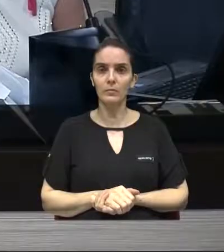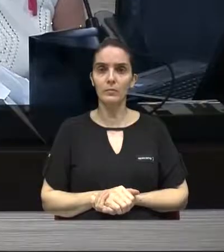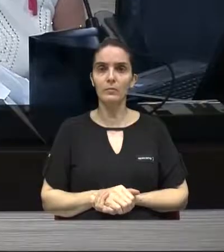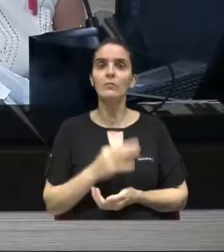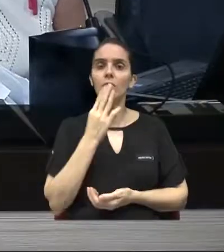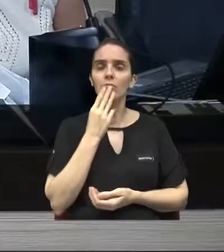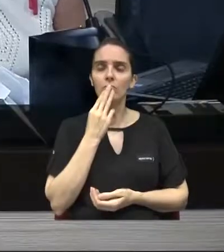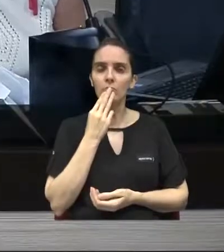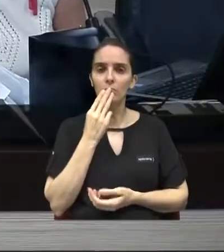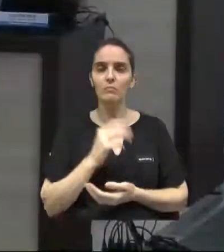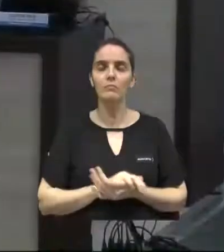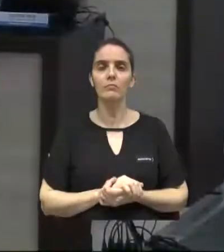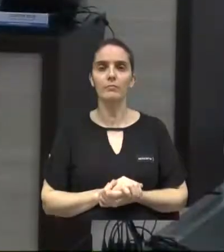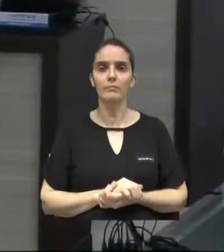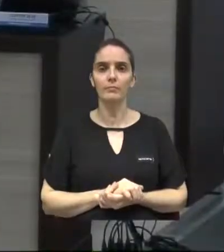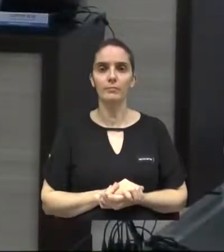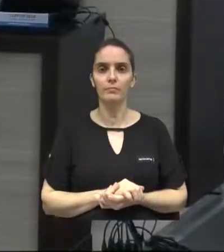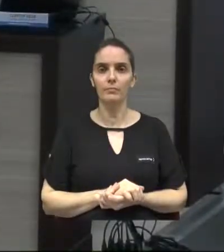vereador Vaguinho.